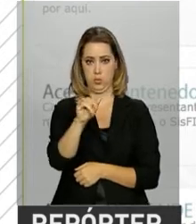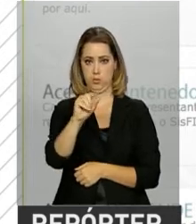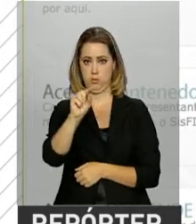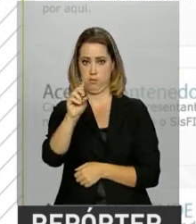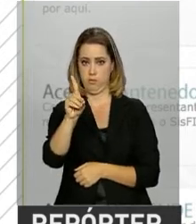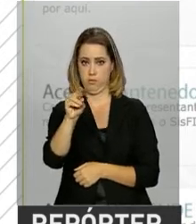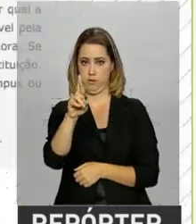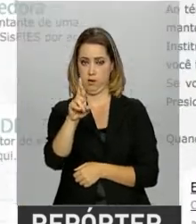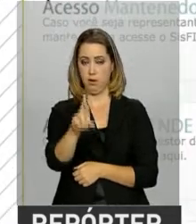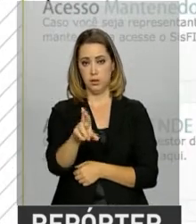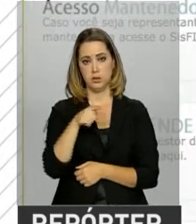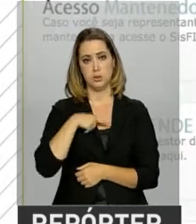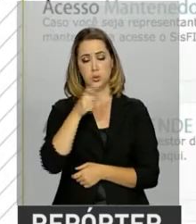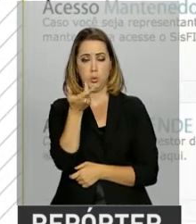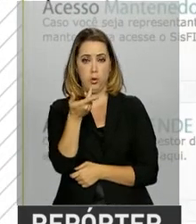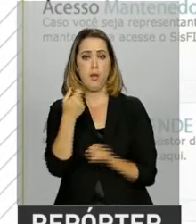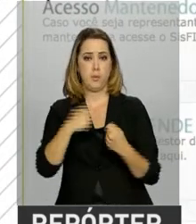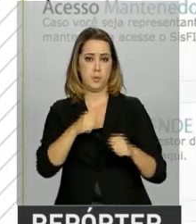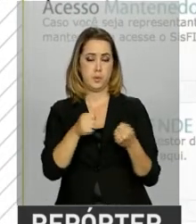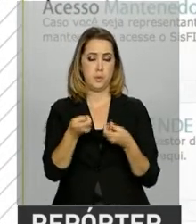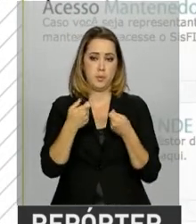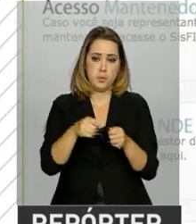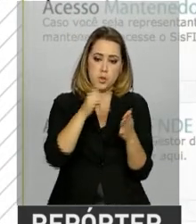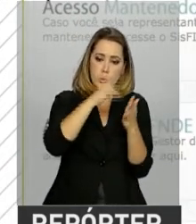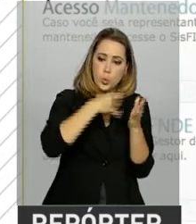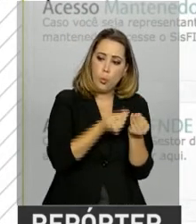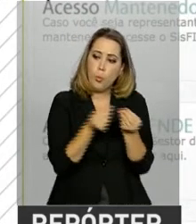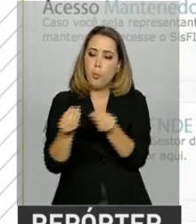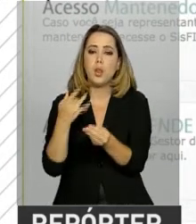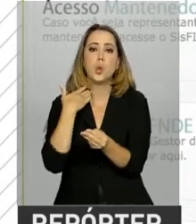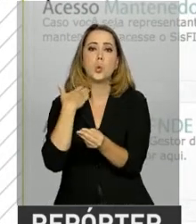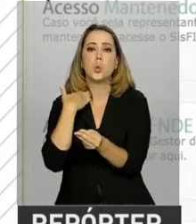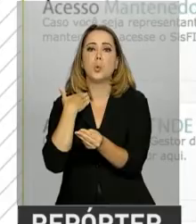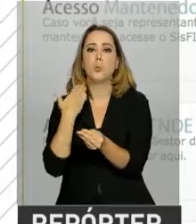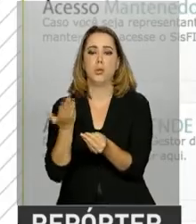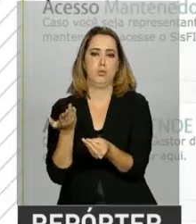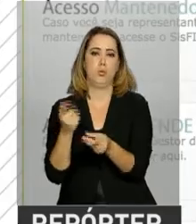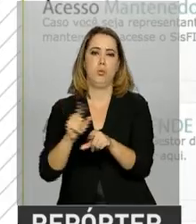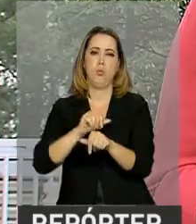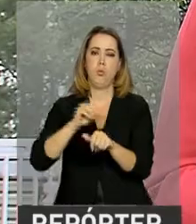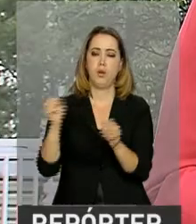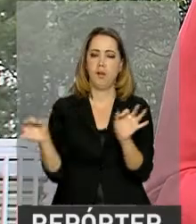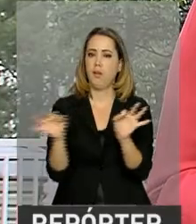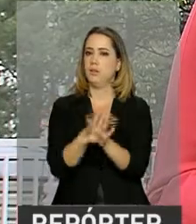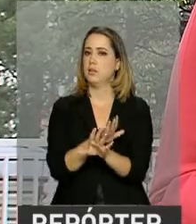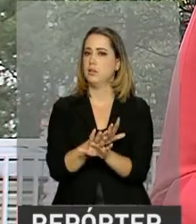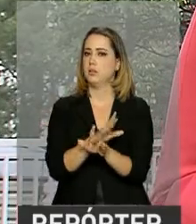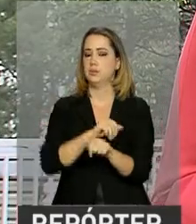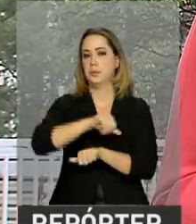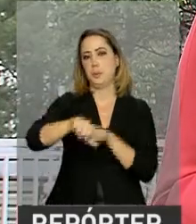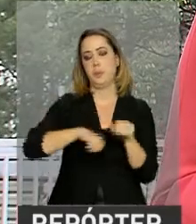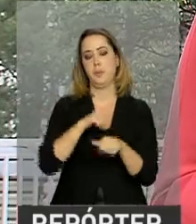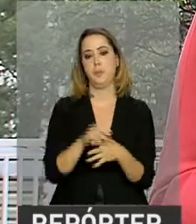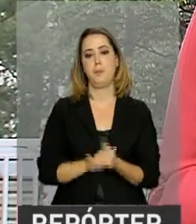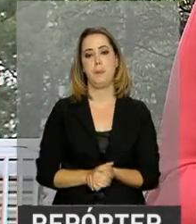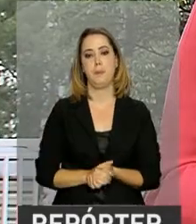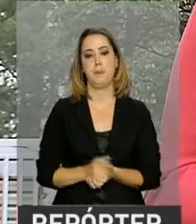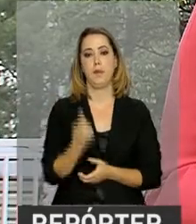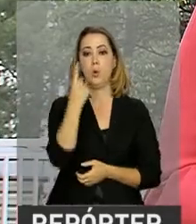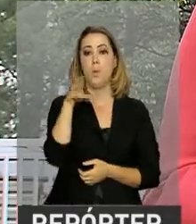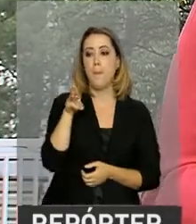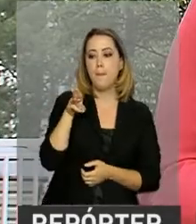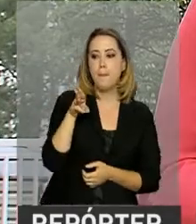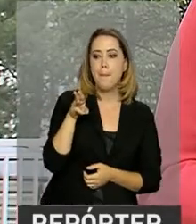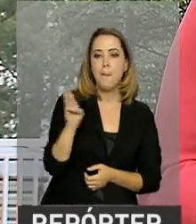neste caso o estudante precisa levar a documentação ao banco para finalizar a renovação quase um milhão e 400 mil contratos